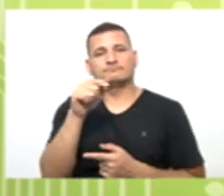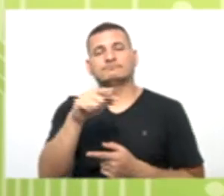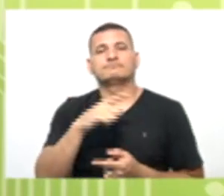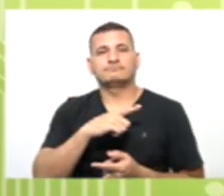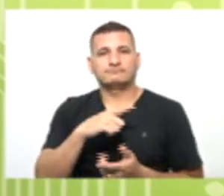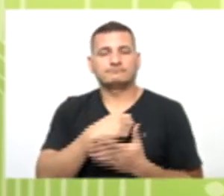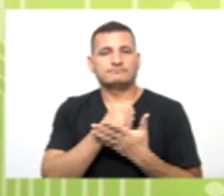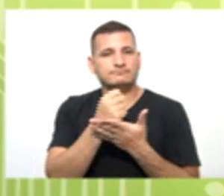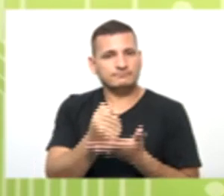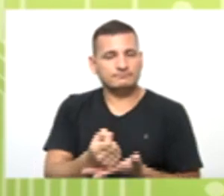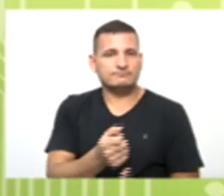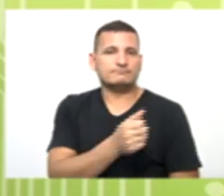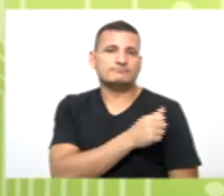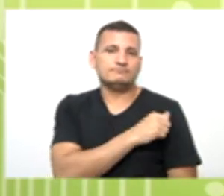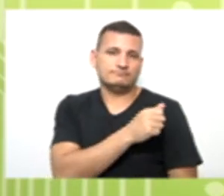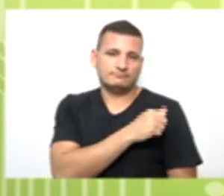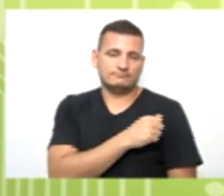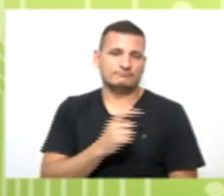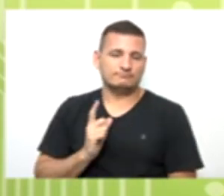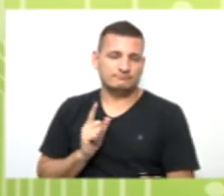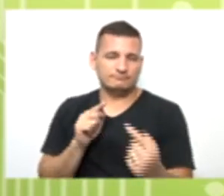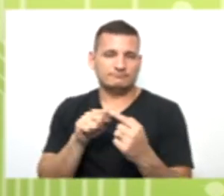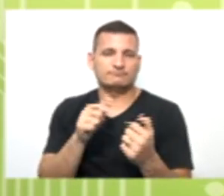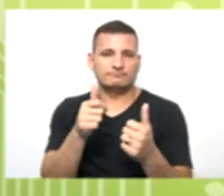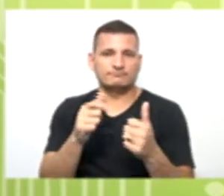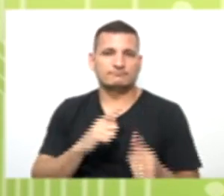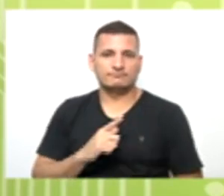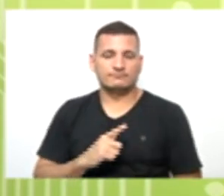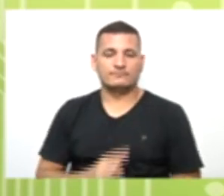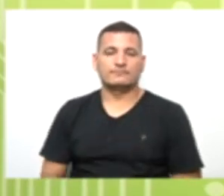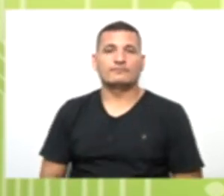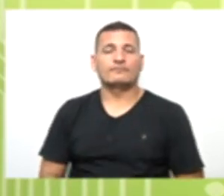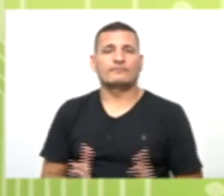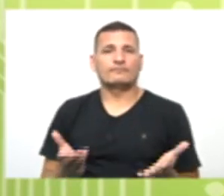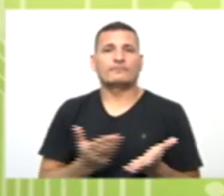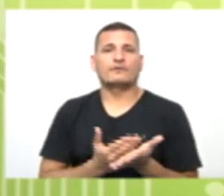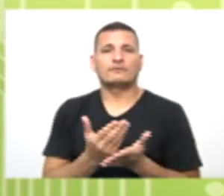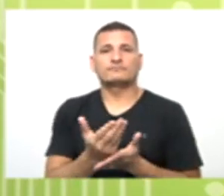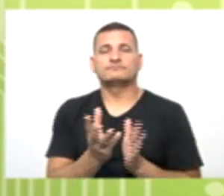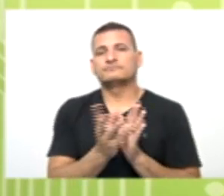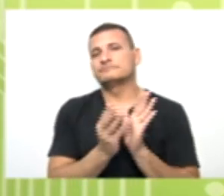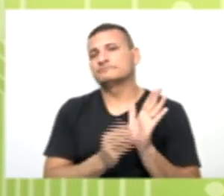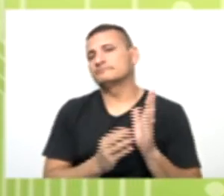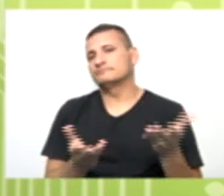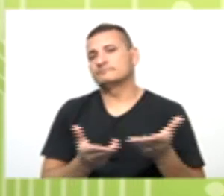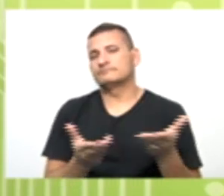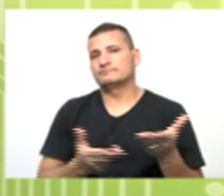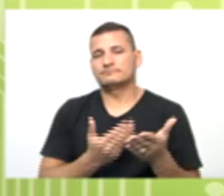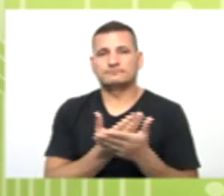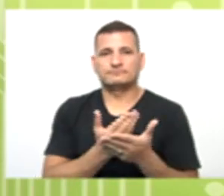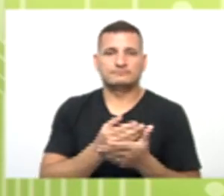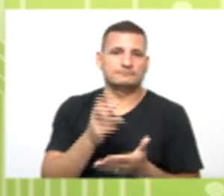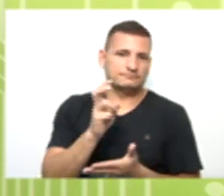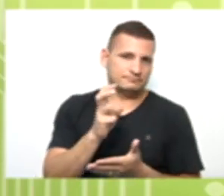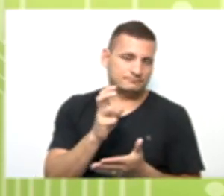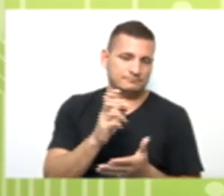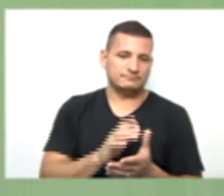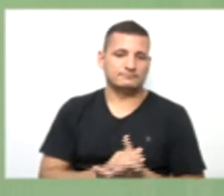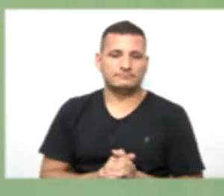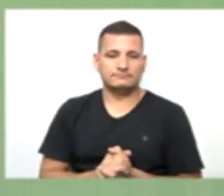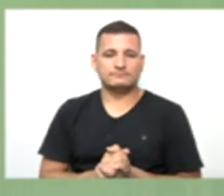fazem essa ponte para nós. Começando então o conteúdo da nossa teleaula 5, nós temos o